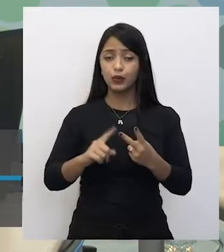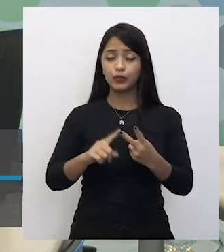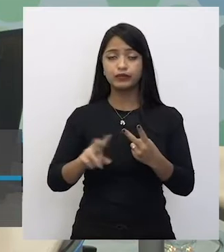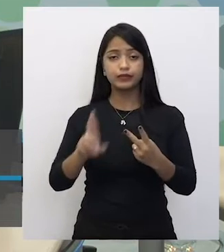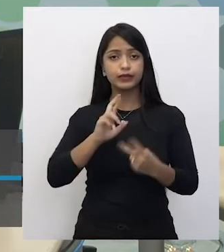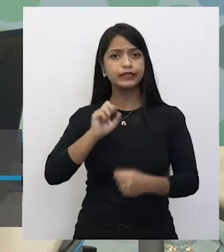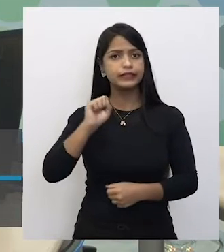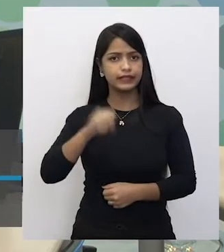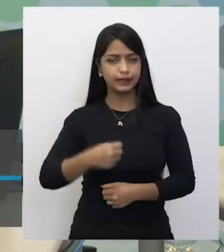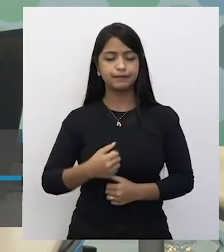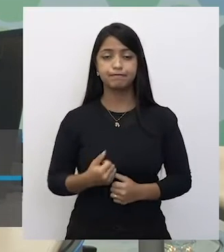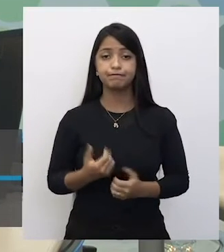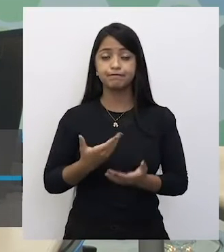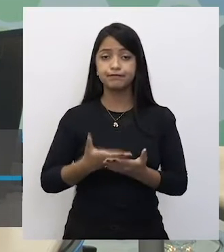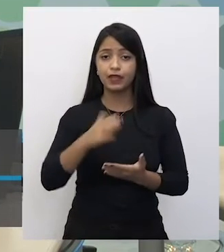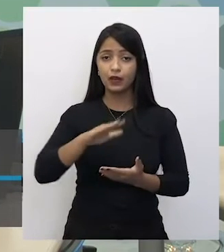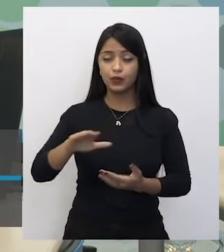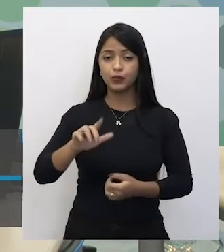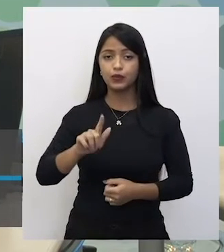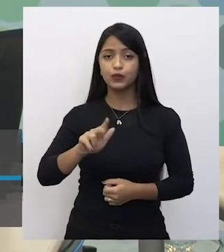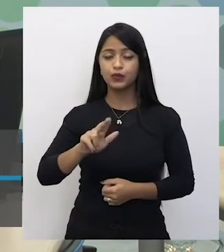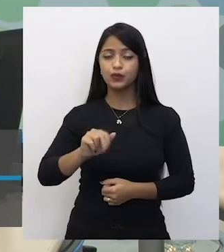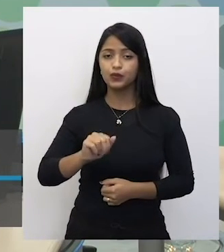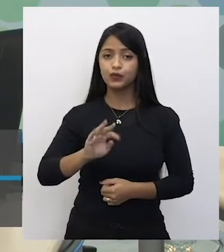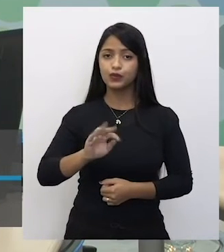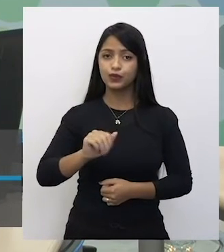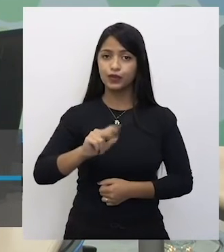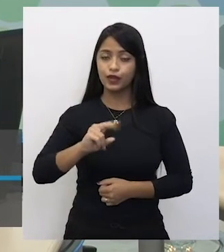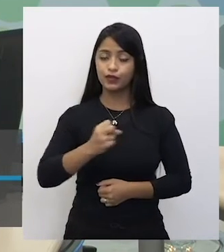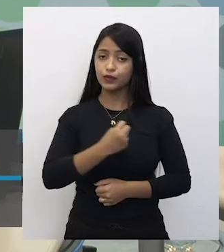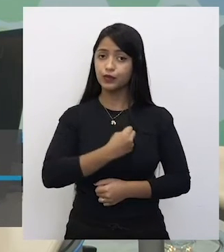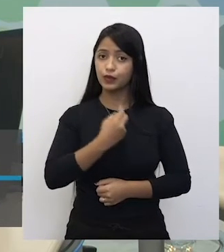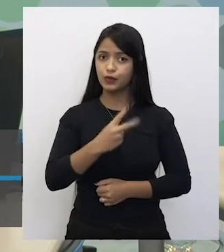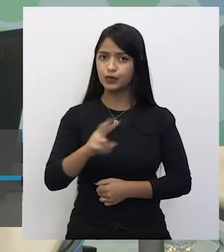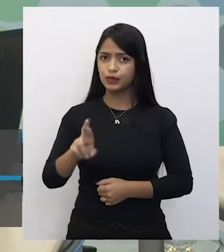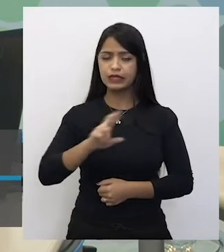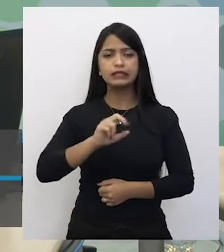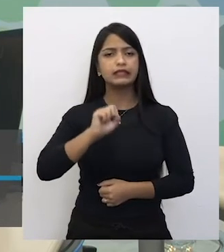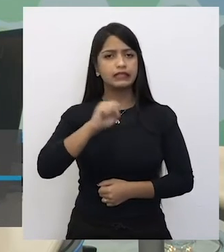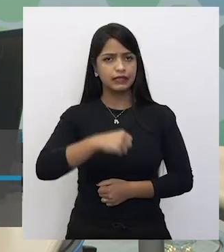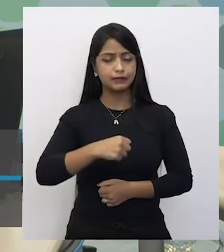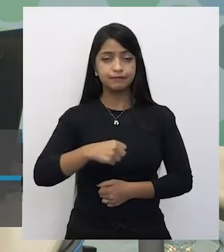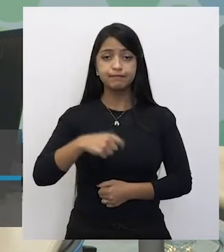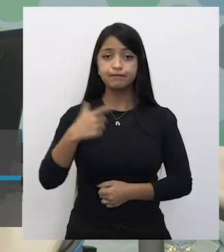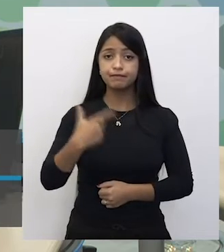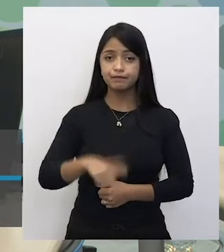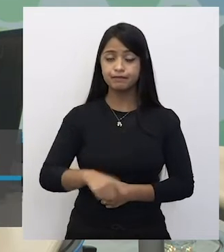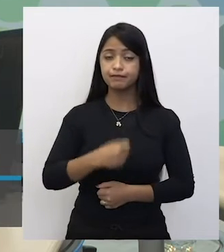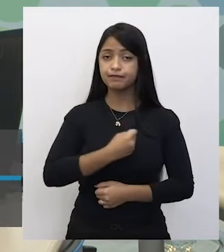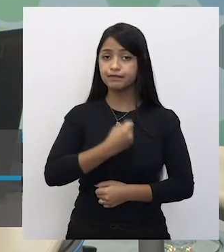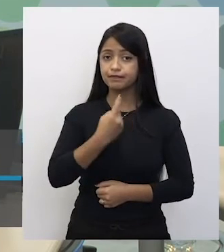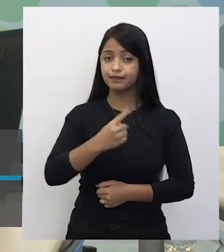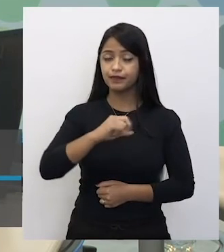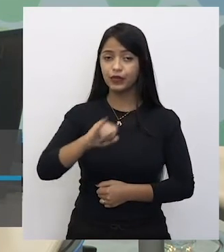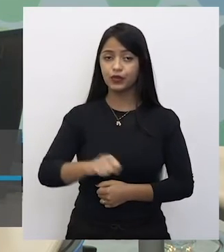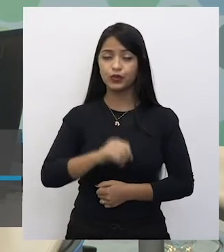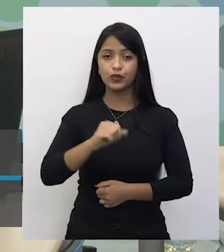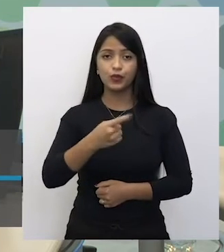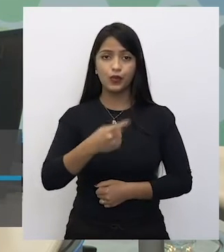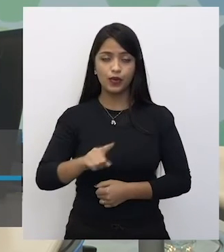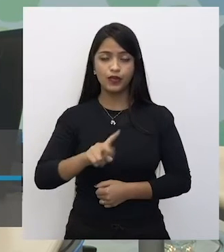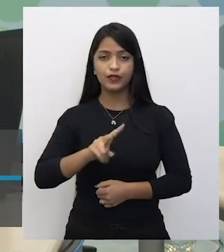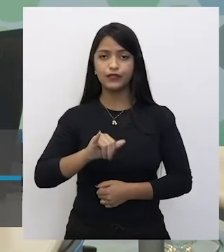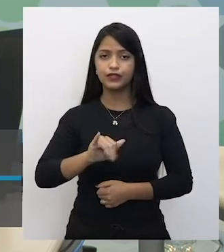aluno Gustavo, na dois, ele colocou sim. Deixa eu ver quem mais. Na 1, João Vitor da Prana Lô, você